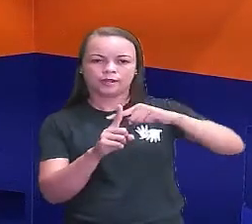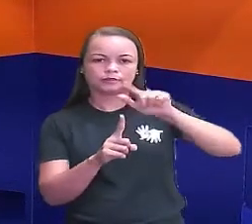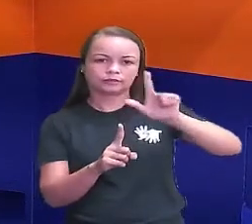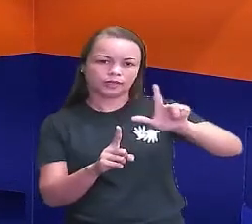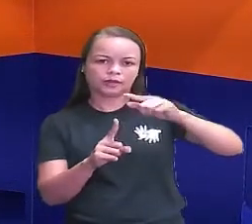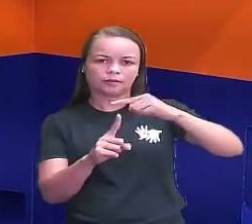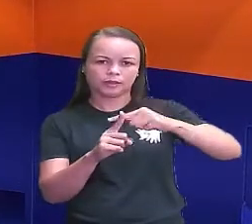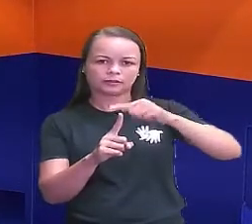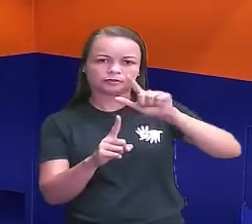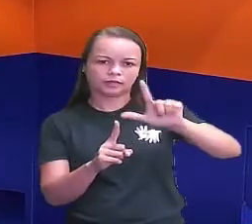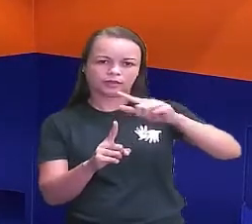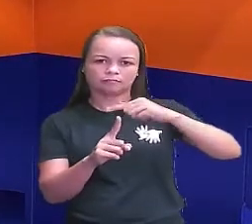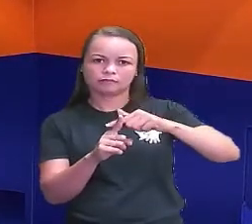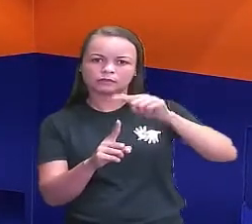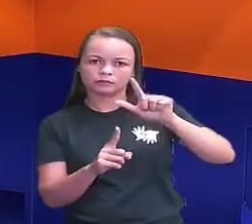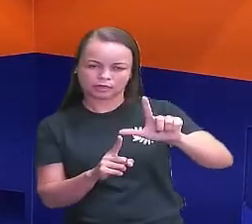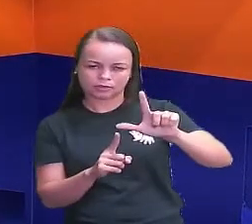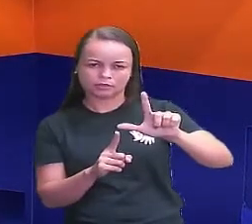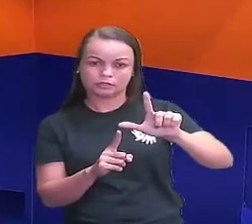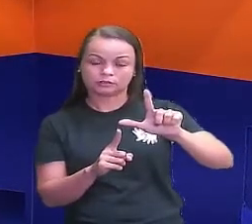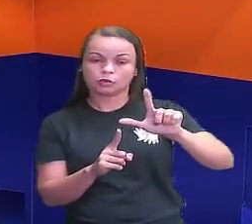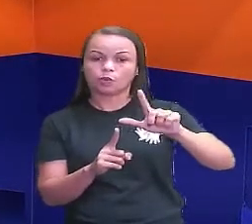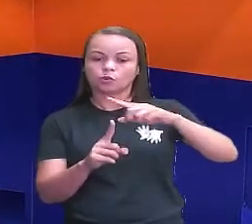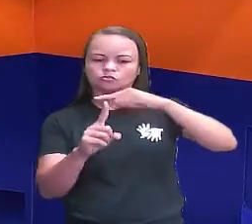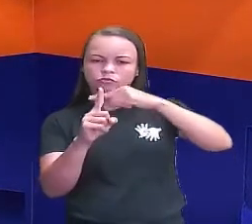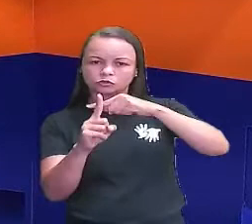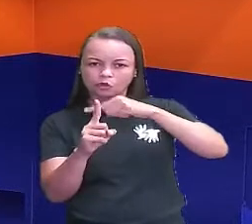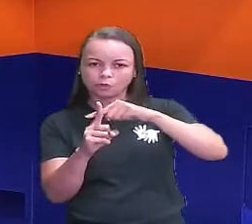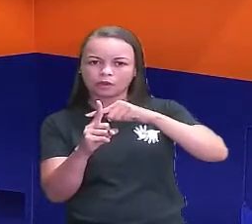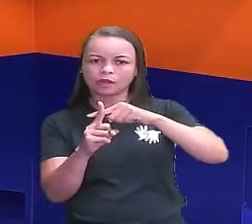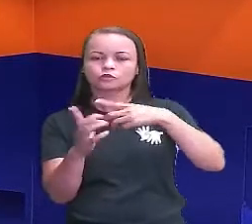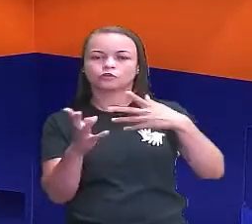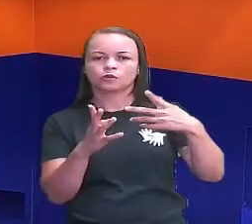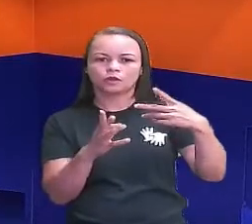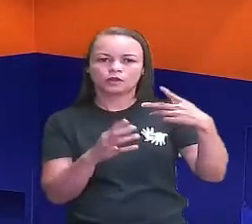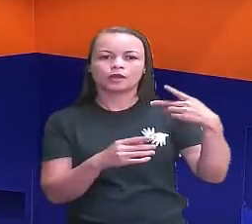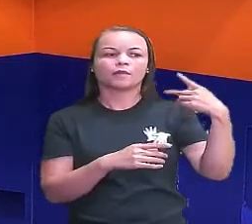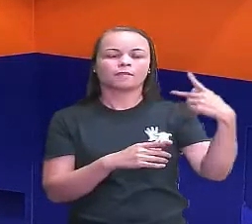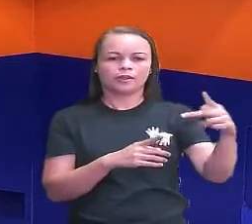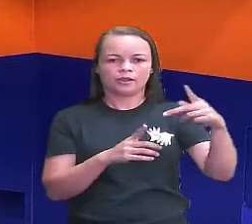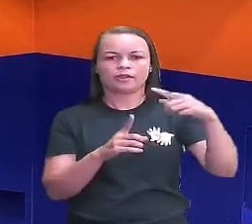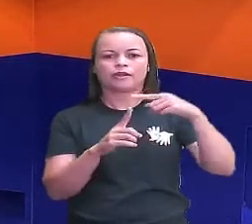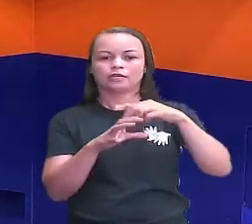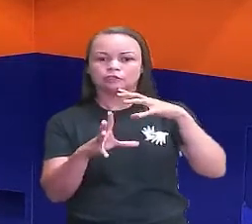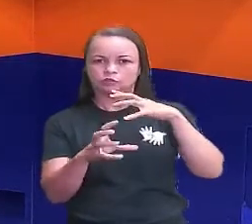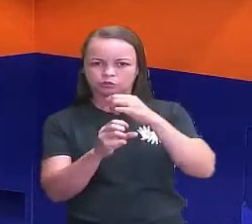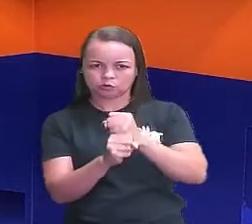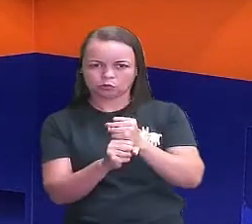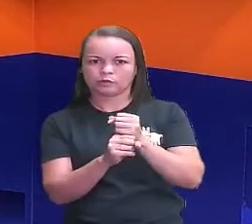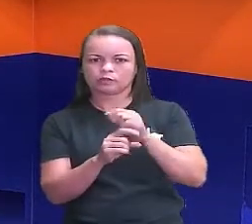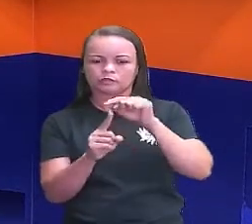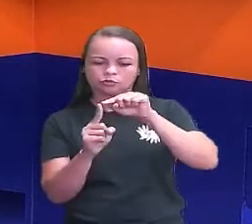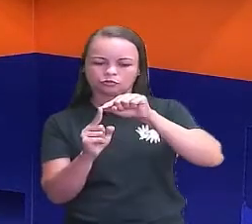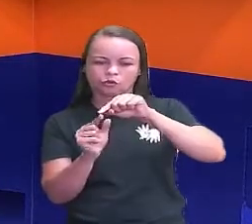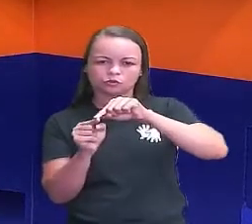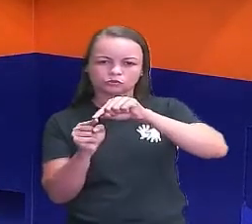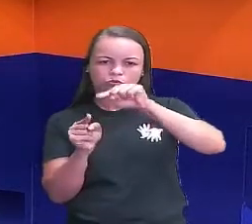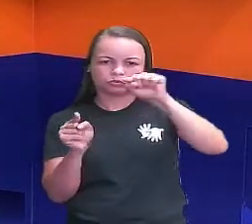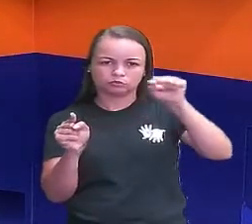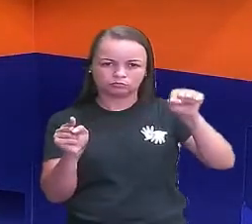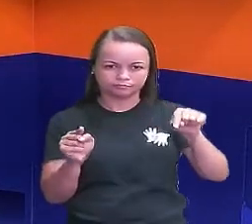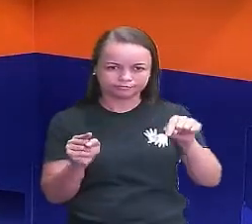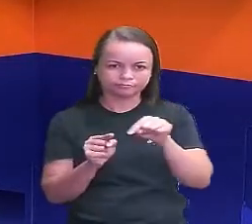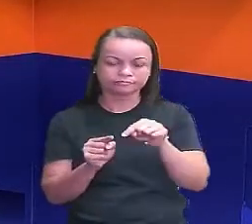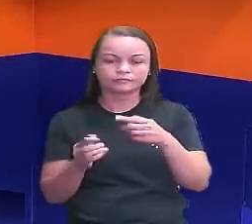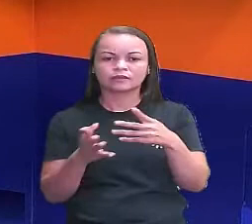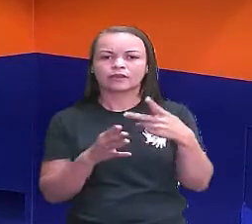mais L mais L, tá? Estou somando. Por quê? Porque meu perímetro é a soma de todos os lados. Então, na figura geométrica,